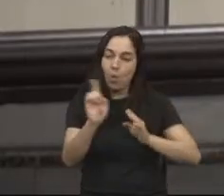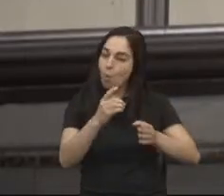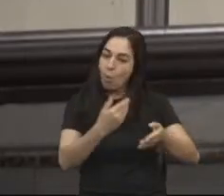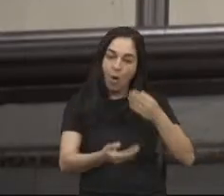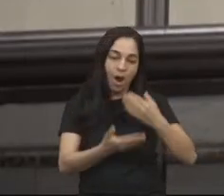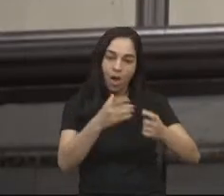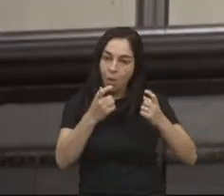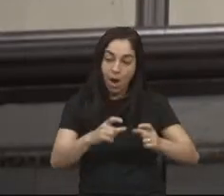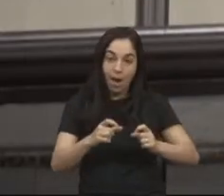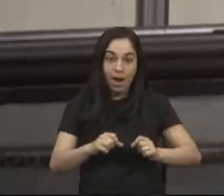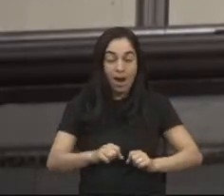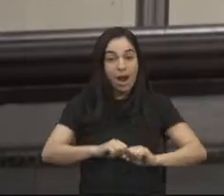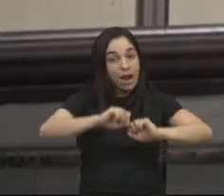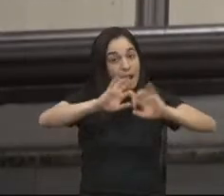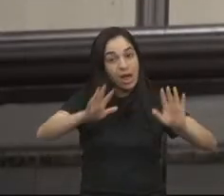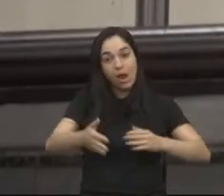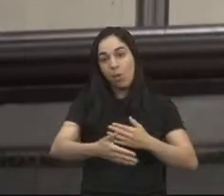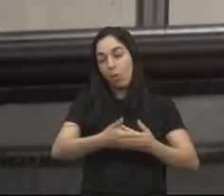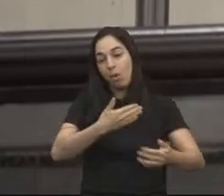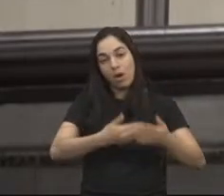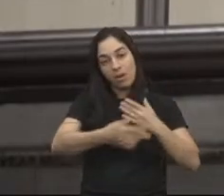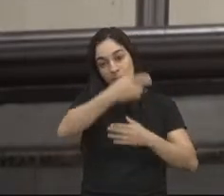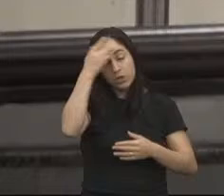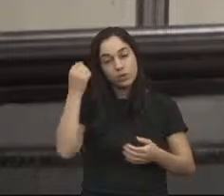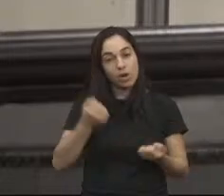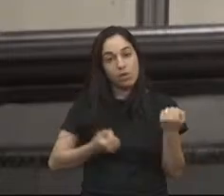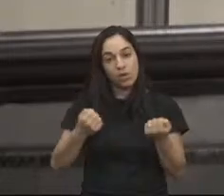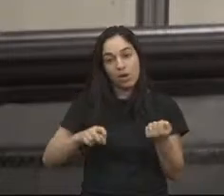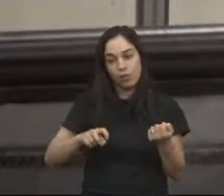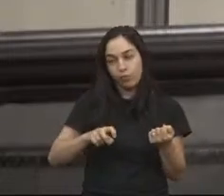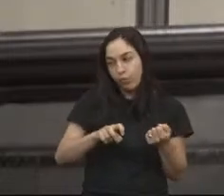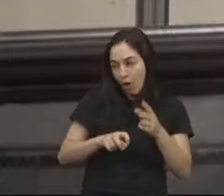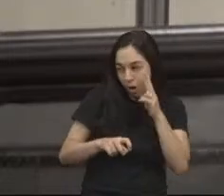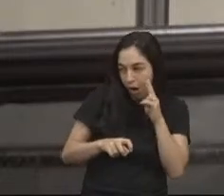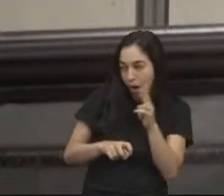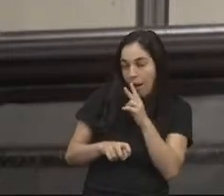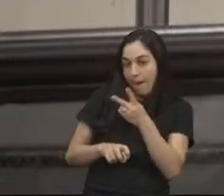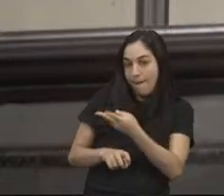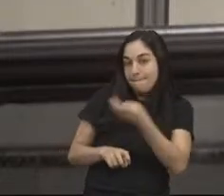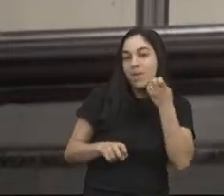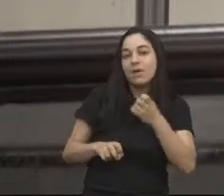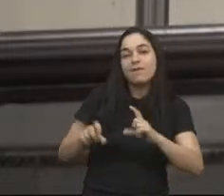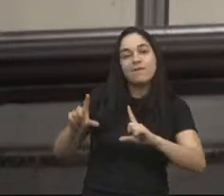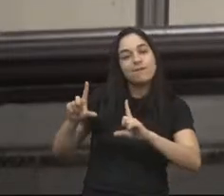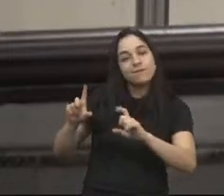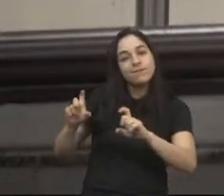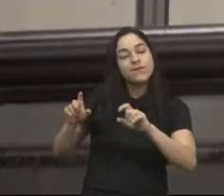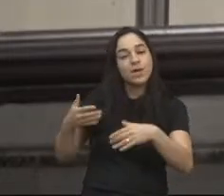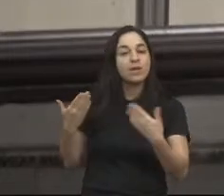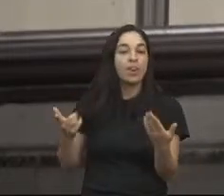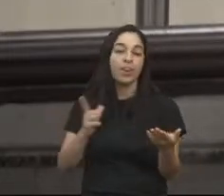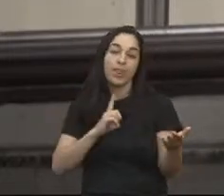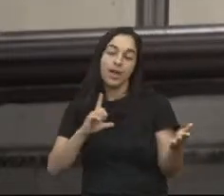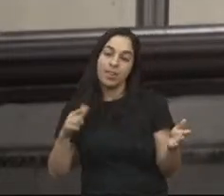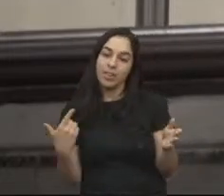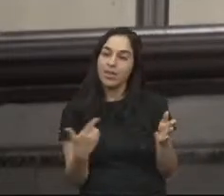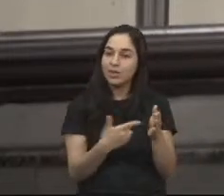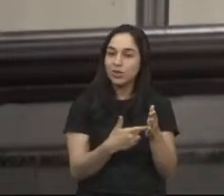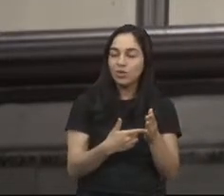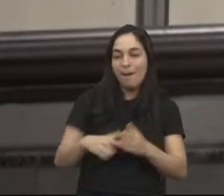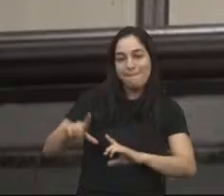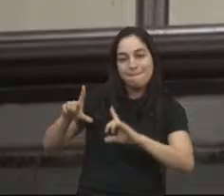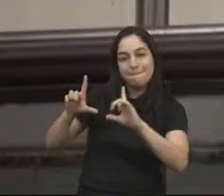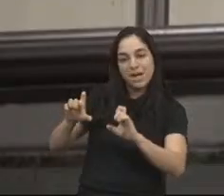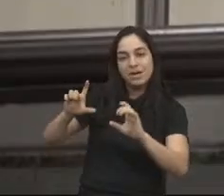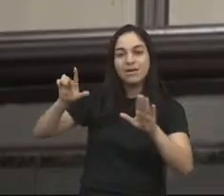notável. Qualquer munícipe passar com um carro ali, que nem foi dito aqui, não é aceito uma foto de um munícipe numa denúncia. Mas ele vai